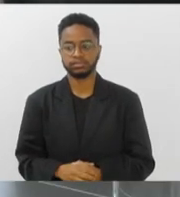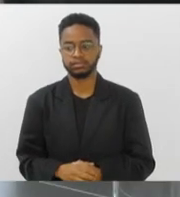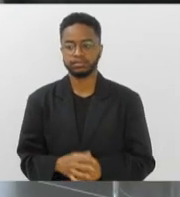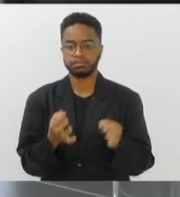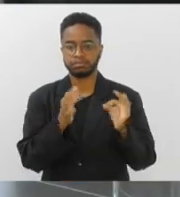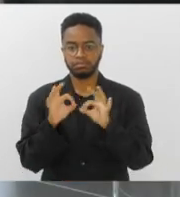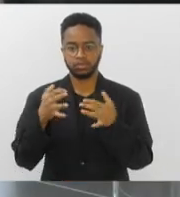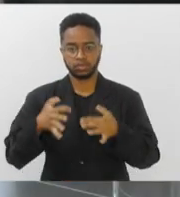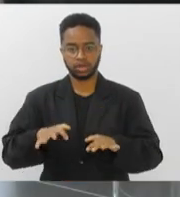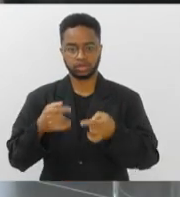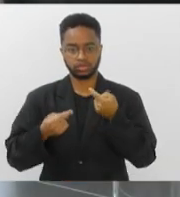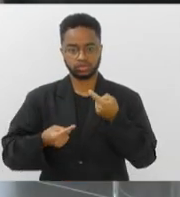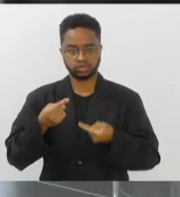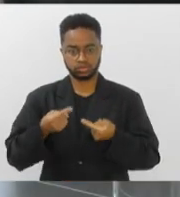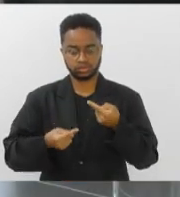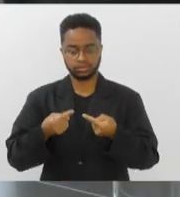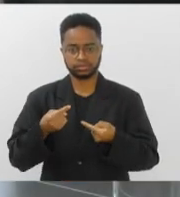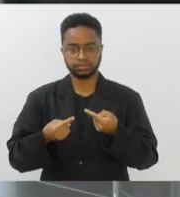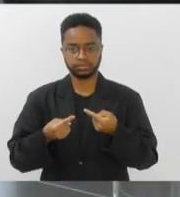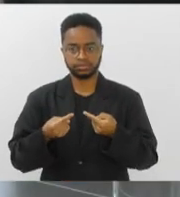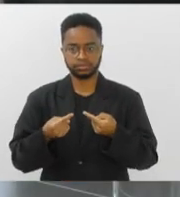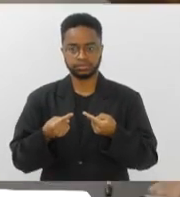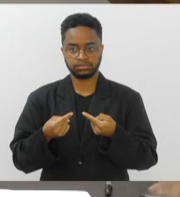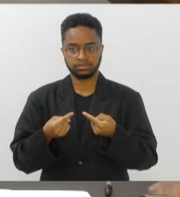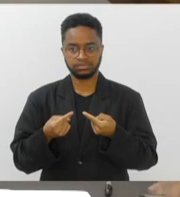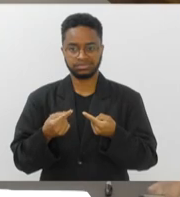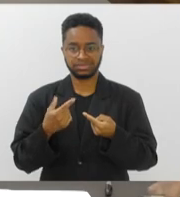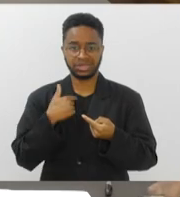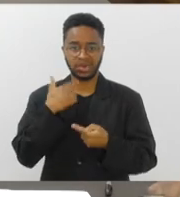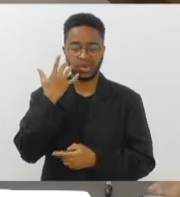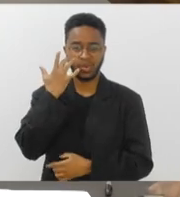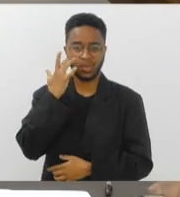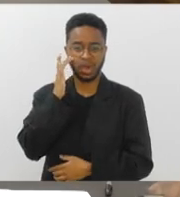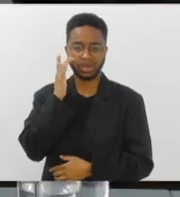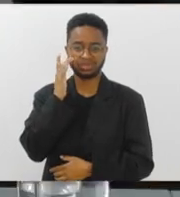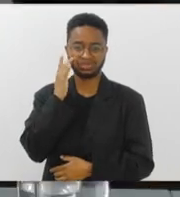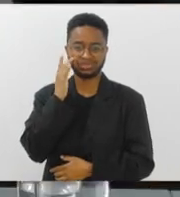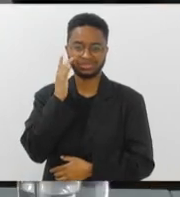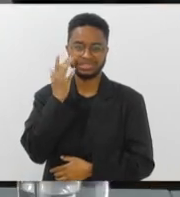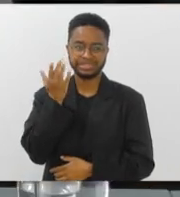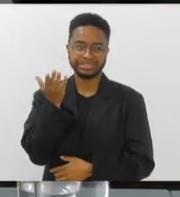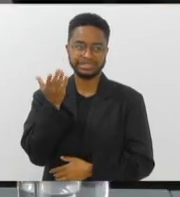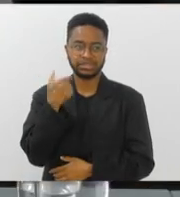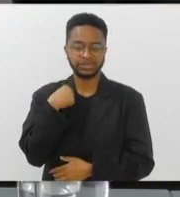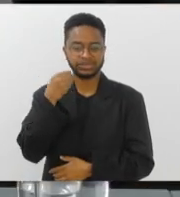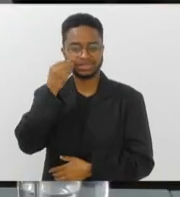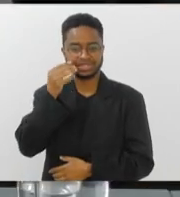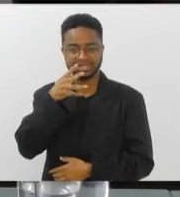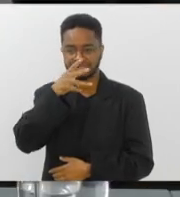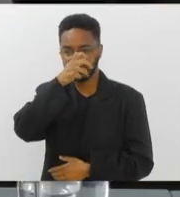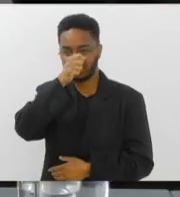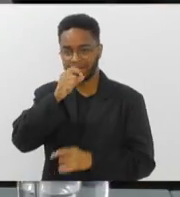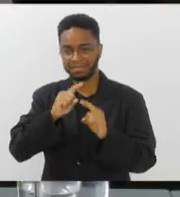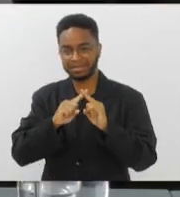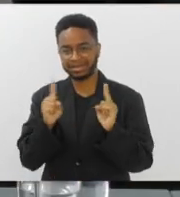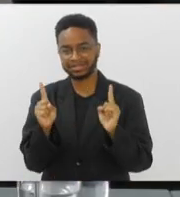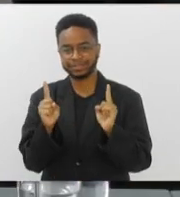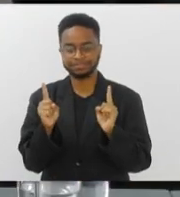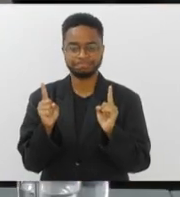Não havendo quem queira discutir. Eu achei, sabe, que eu tinha tentado salvar, mas